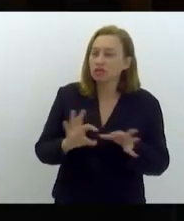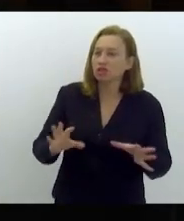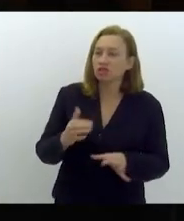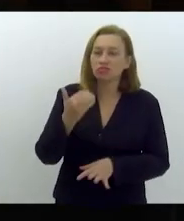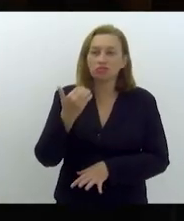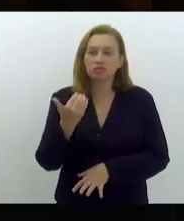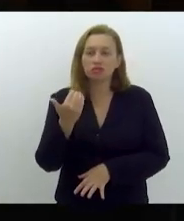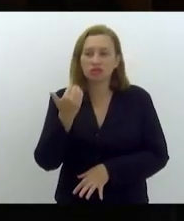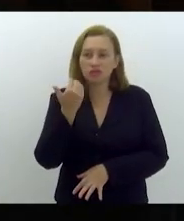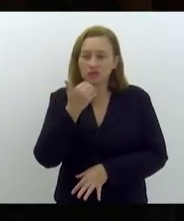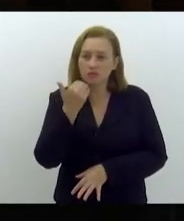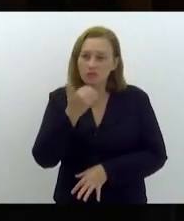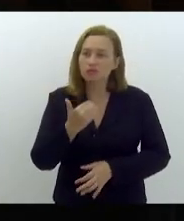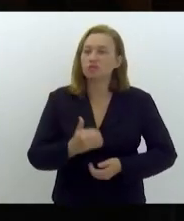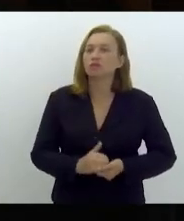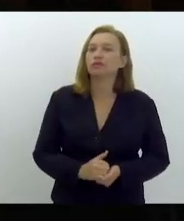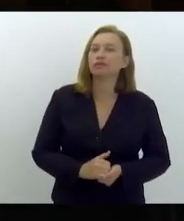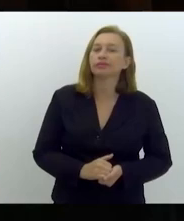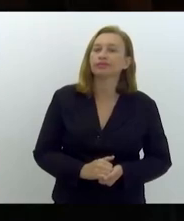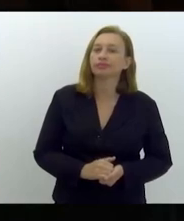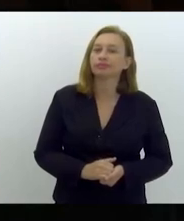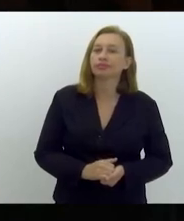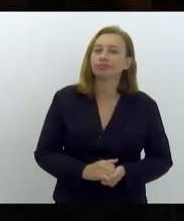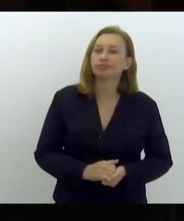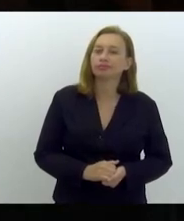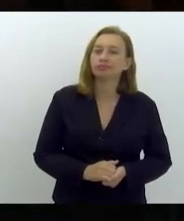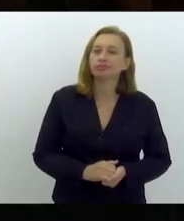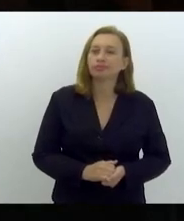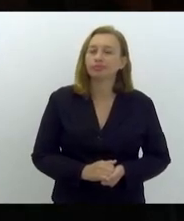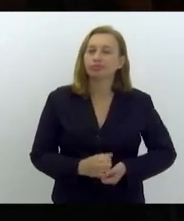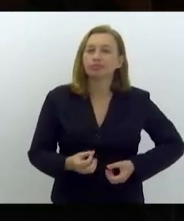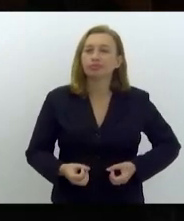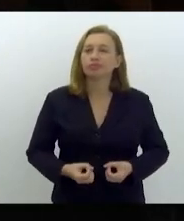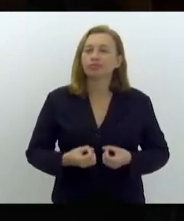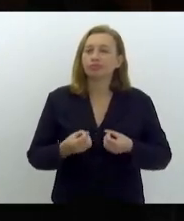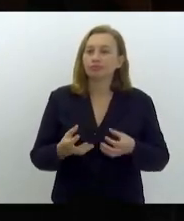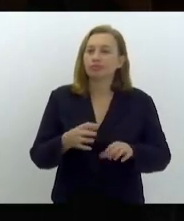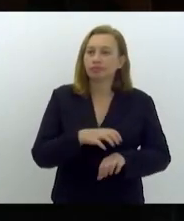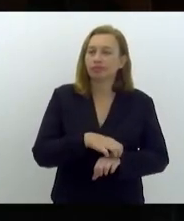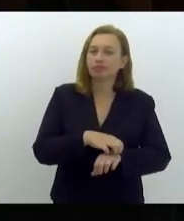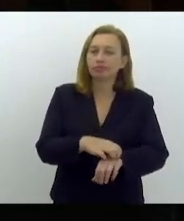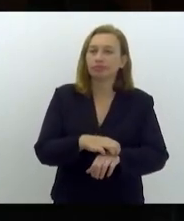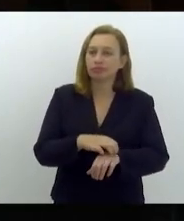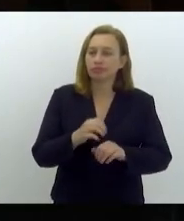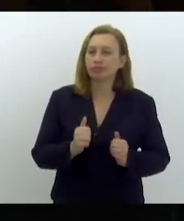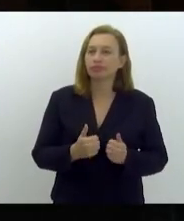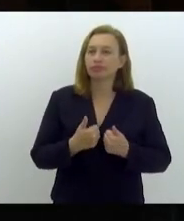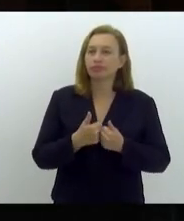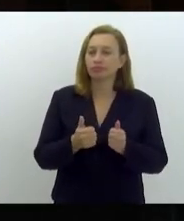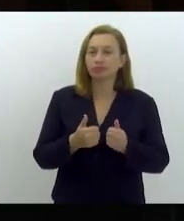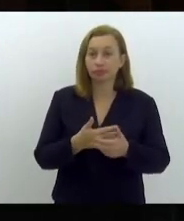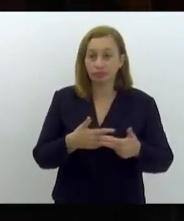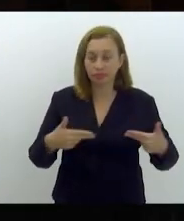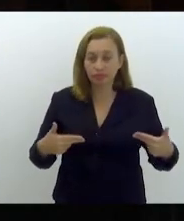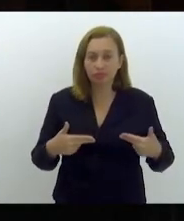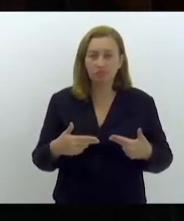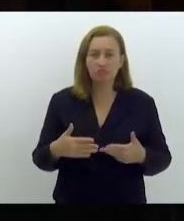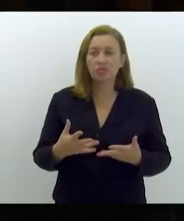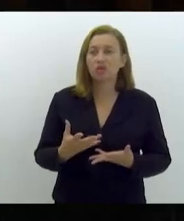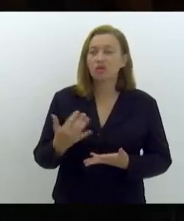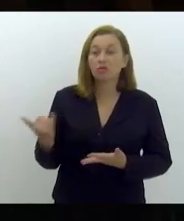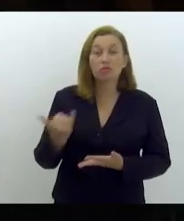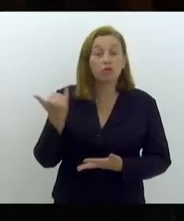Cova Deixe de ser covarde a gente garantir condições de transporte de acesso ao transporte público é o mínimo